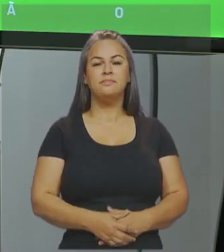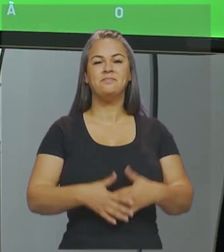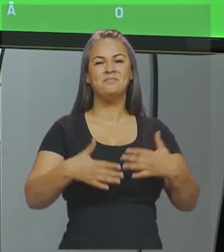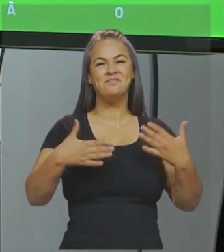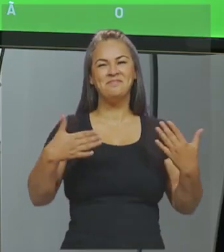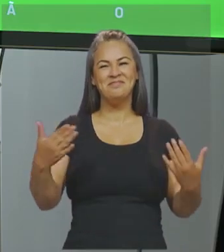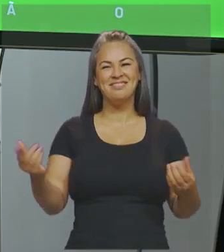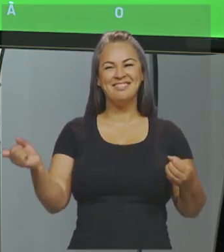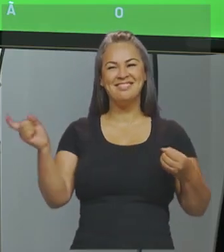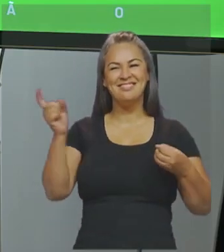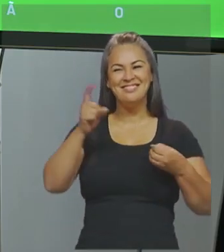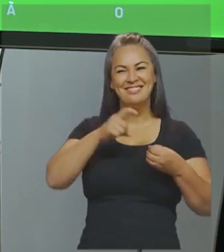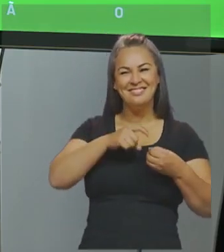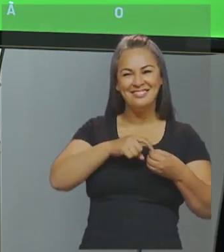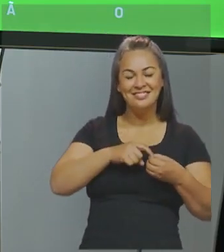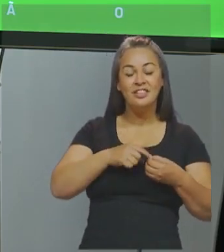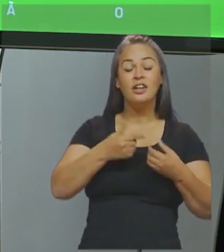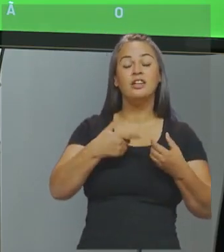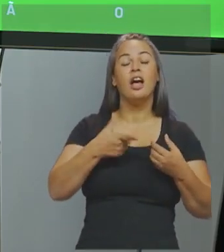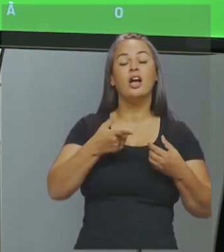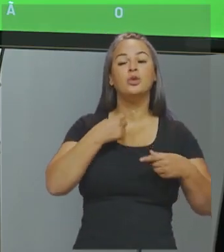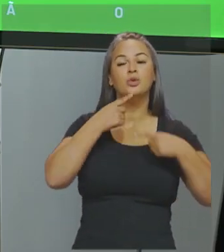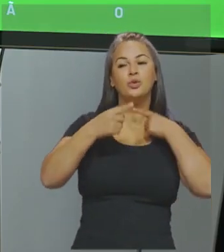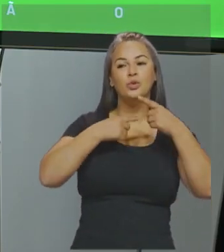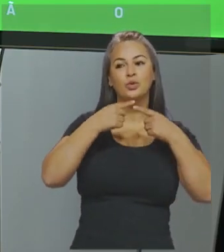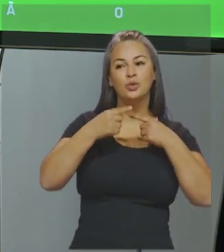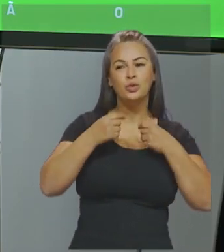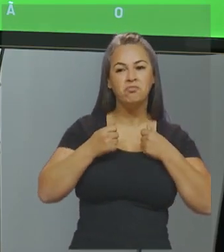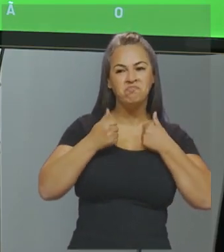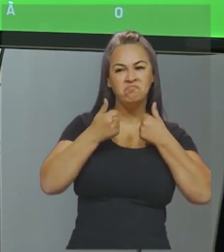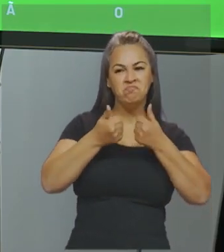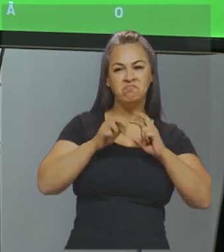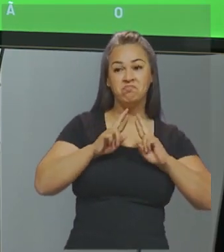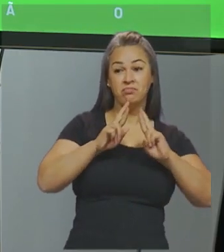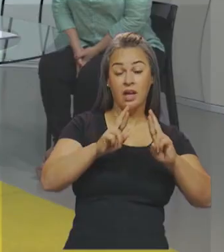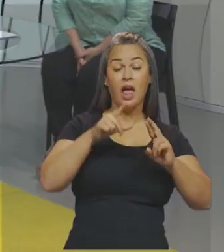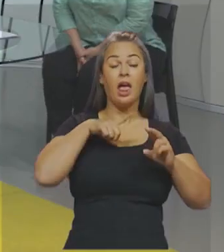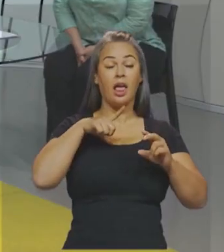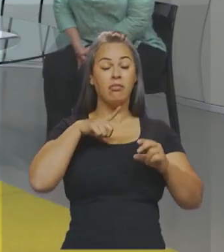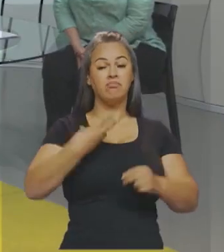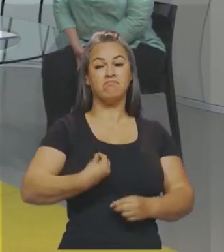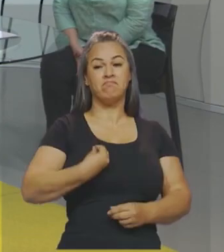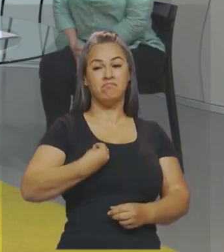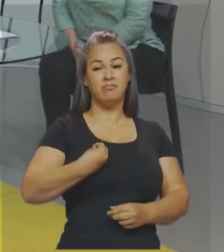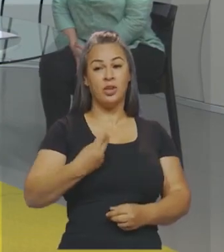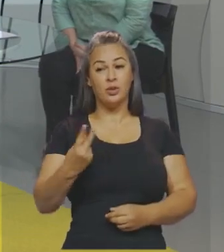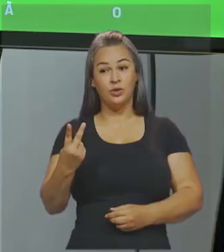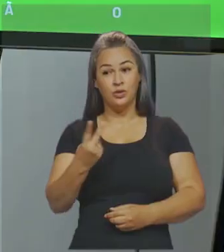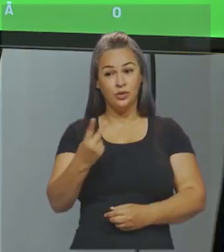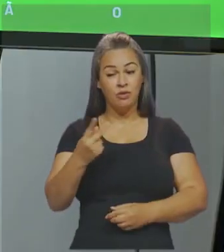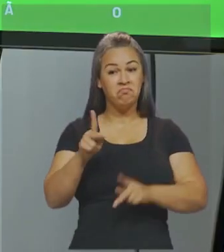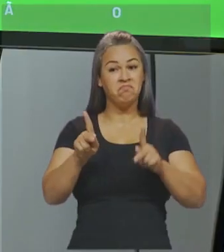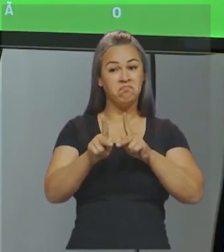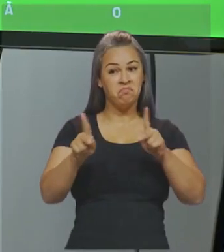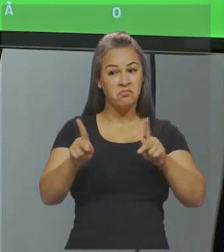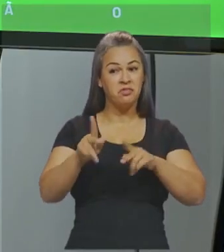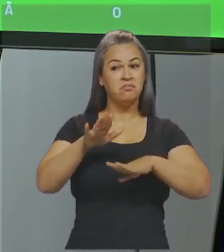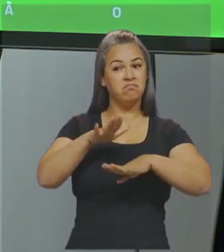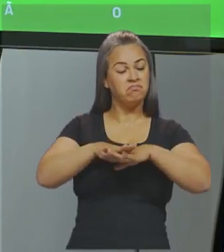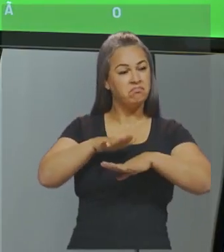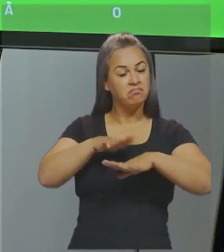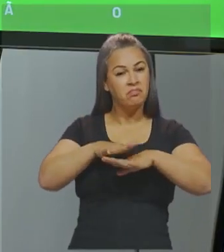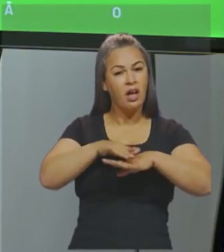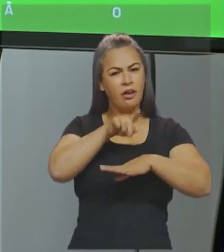Estamos de volta ao nosso Tira Dúvidas, que conta com a presença dos professores César e Silvana de Matemática. Participe você também